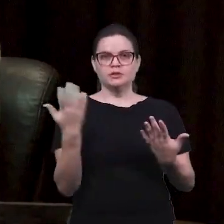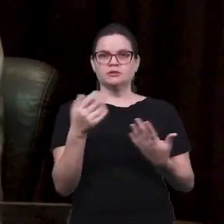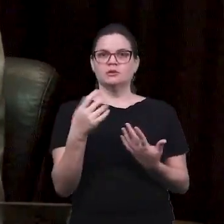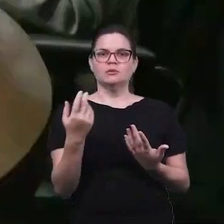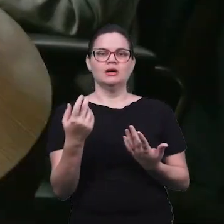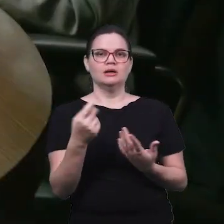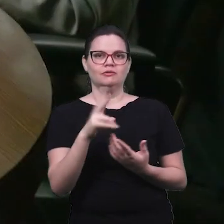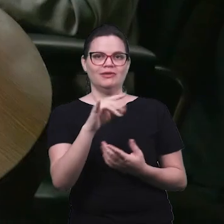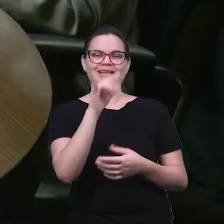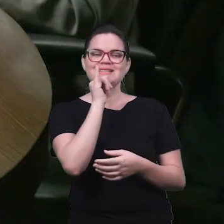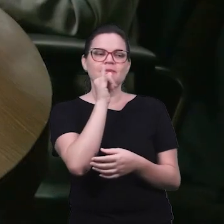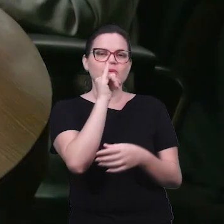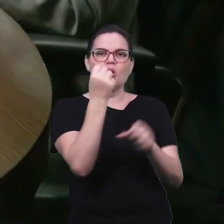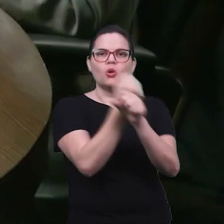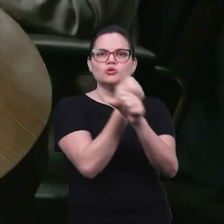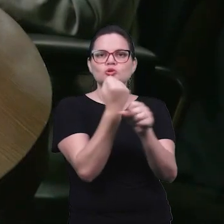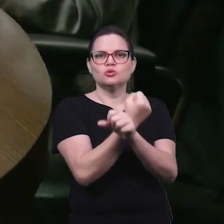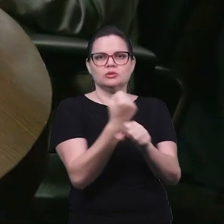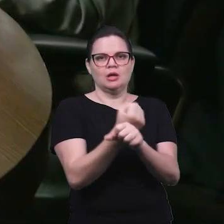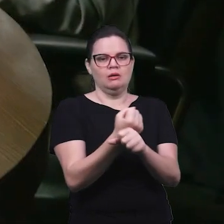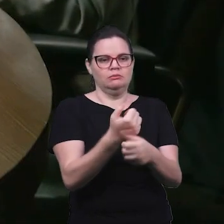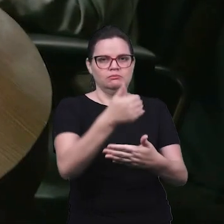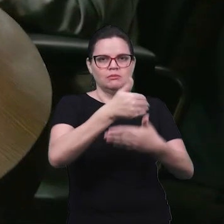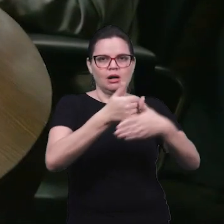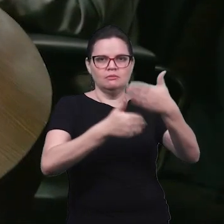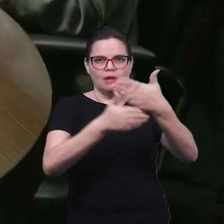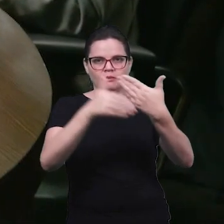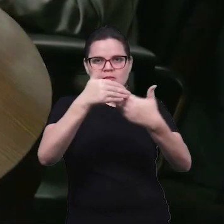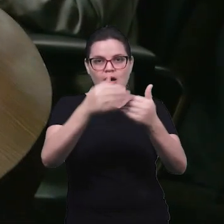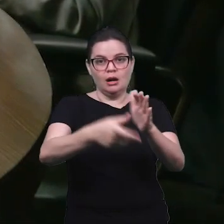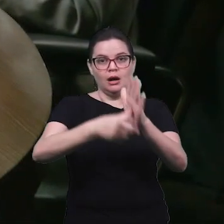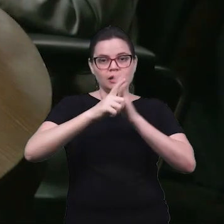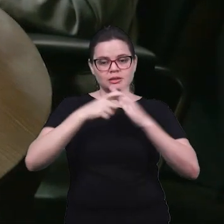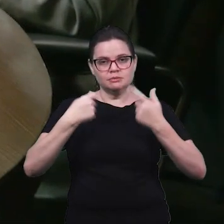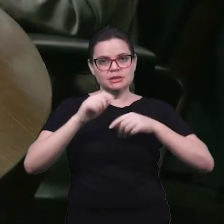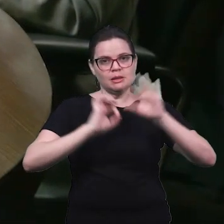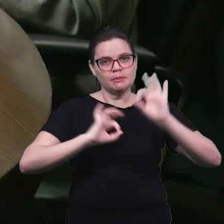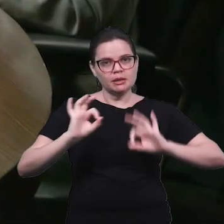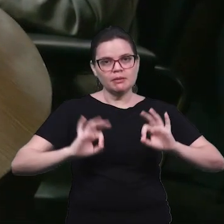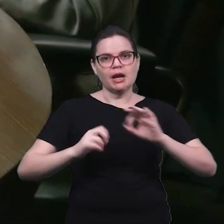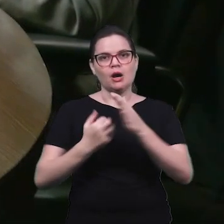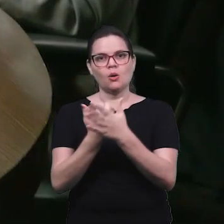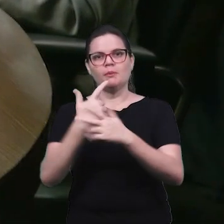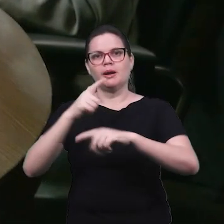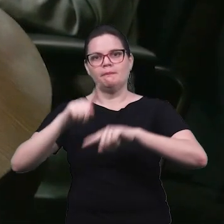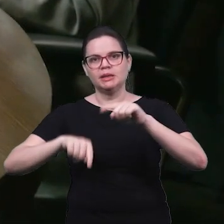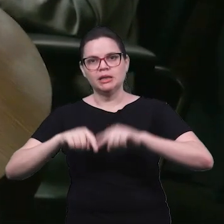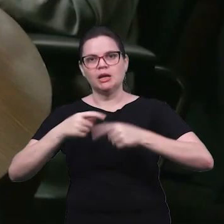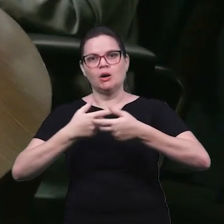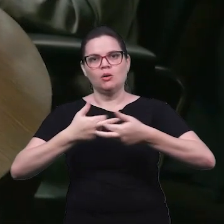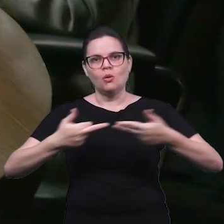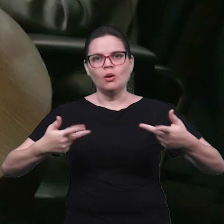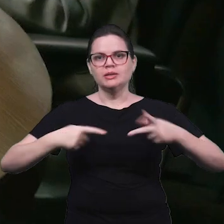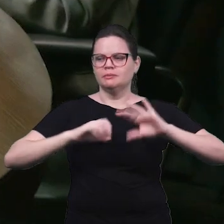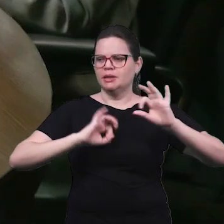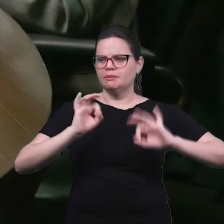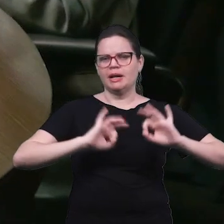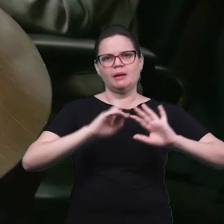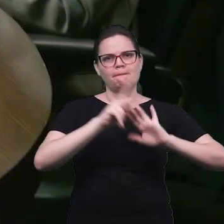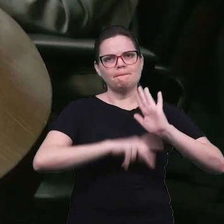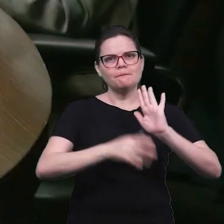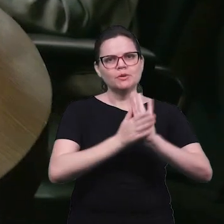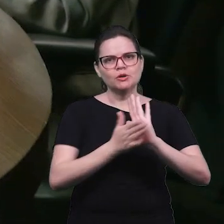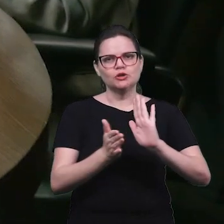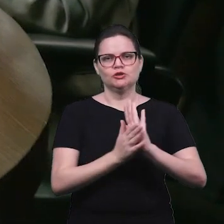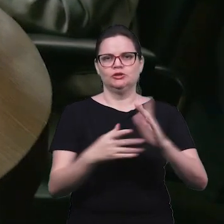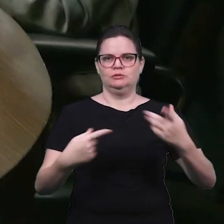primeiro fazer um projeto, está na palavra, Se né? preparar bem, né? Preparar bem, não é isso? Está na própria palavra.